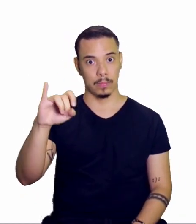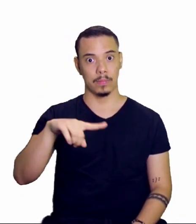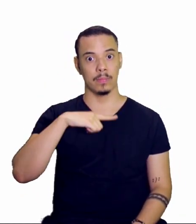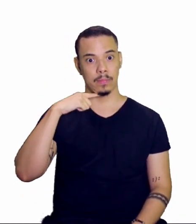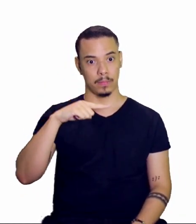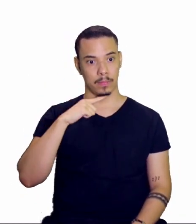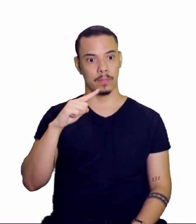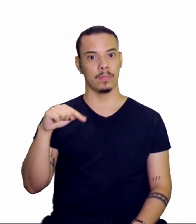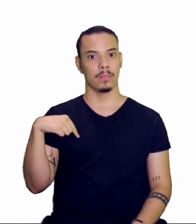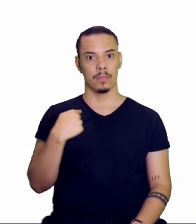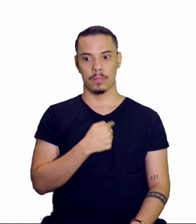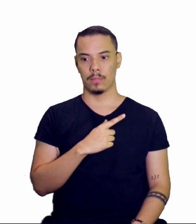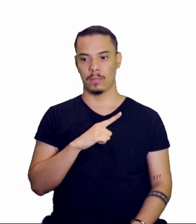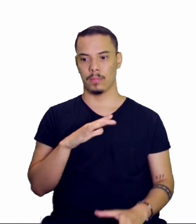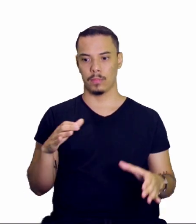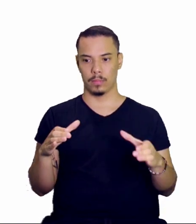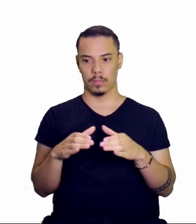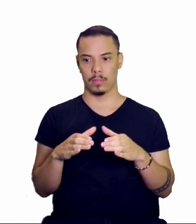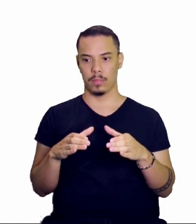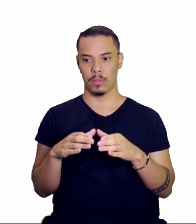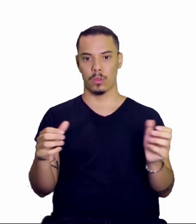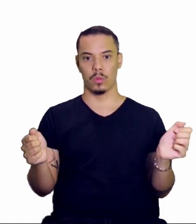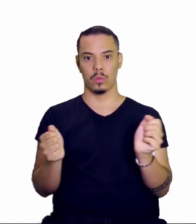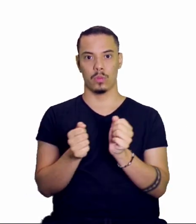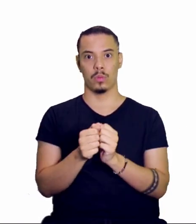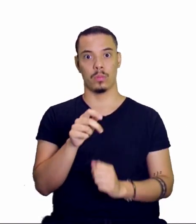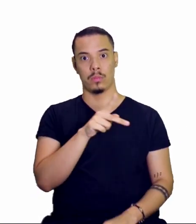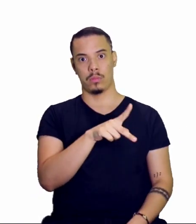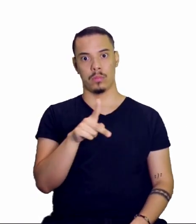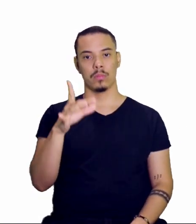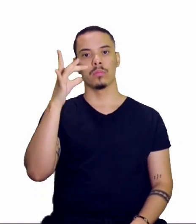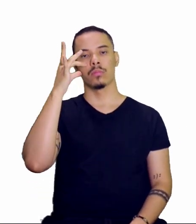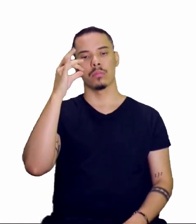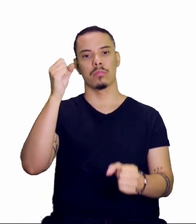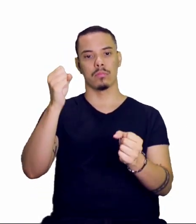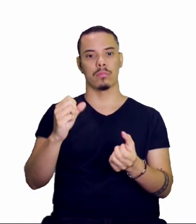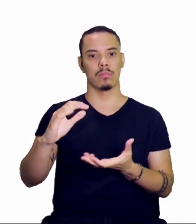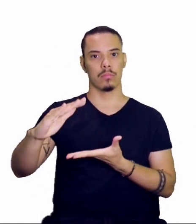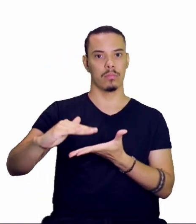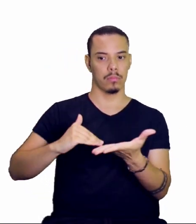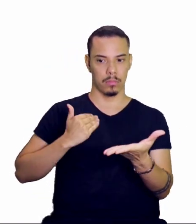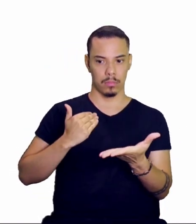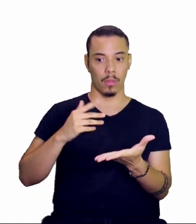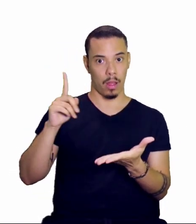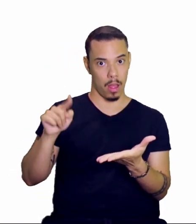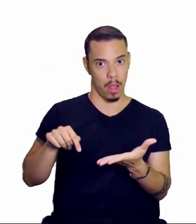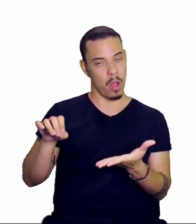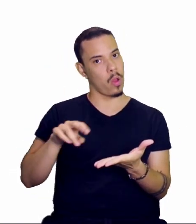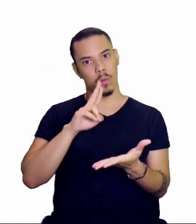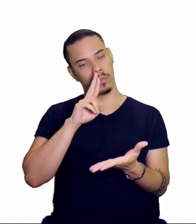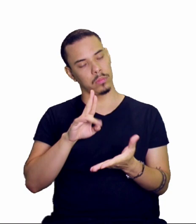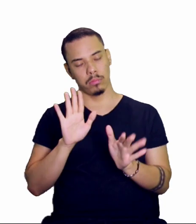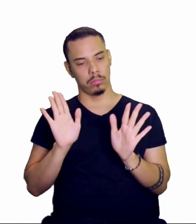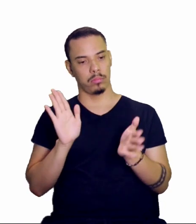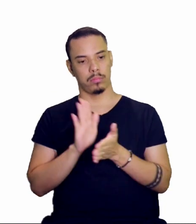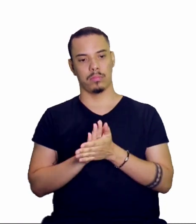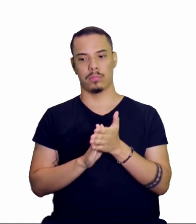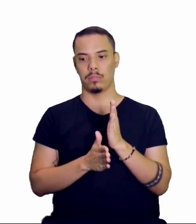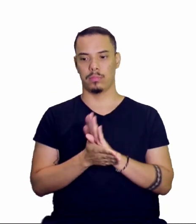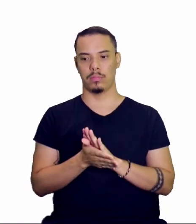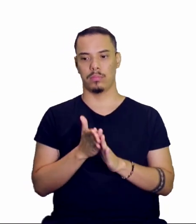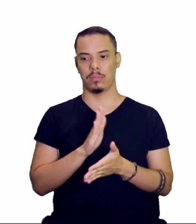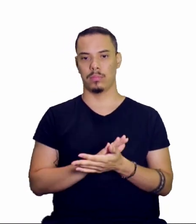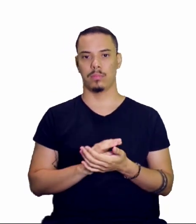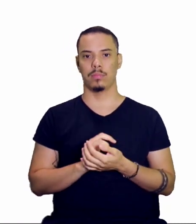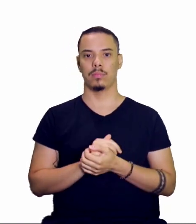nós temos o nosso grupo com os professores que ele pode enviar, perguntar se aquilo é ou não, te responde também, né, Deise? Exatamente.